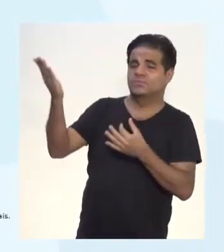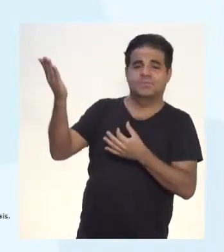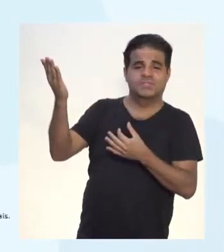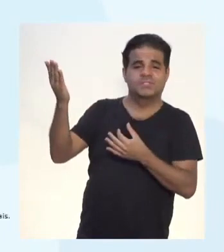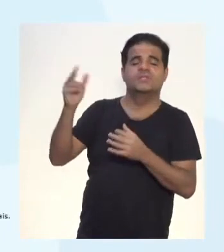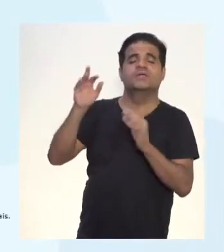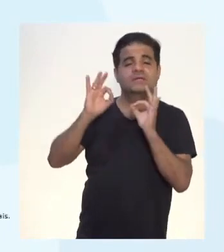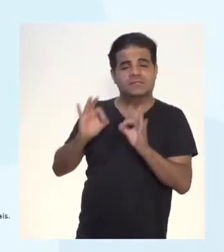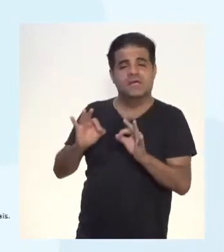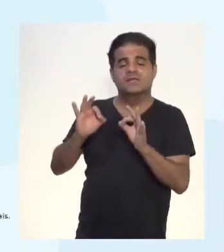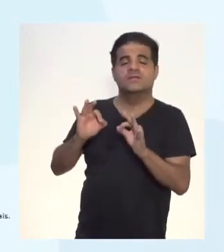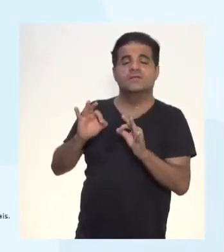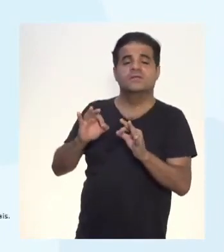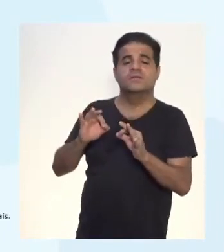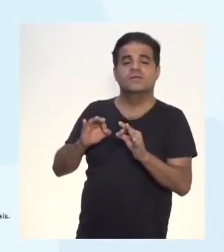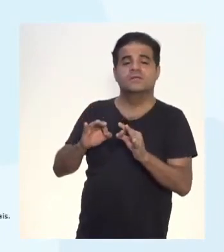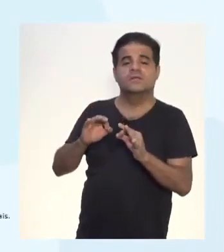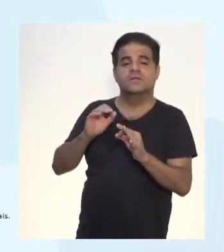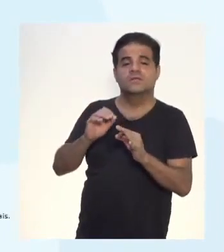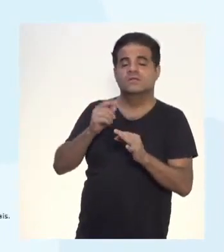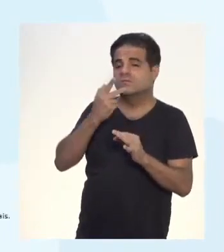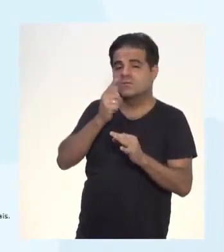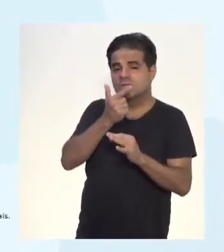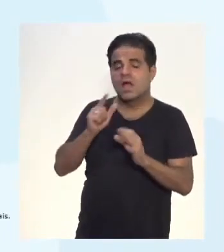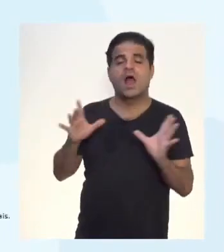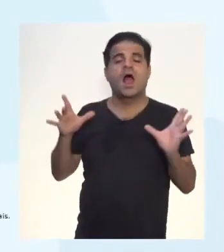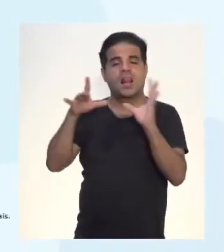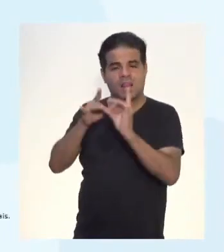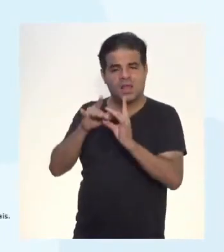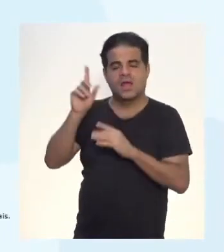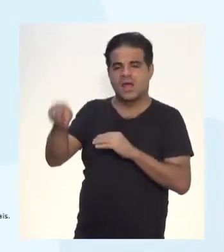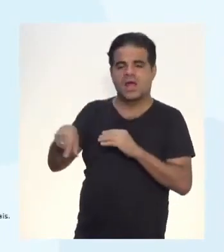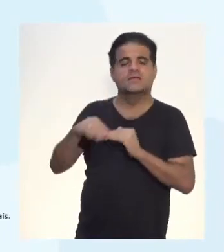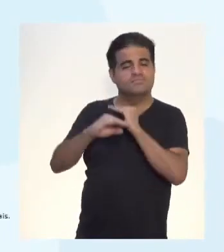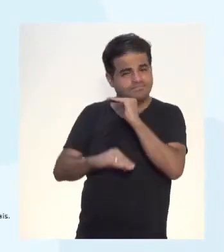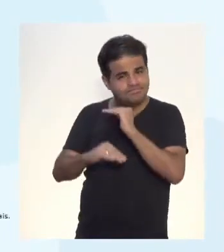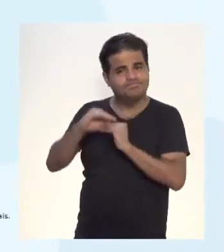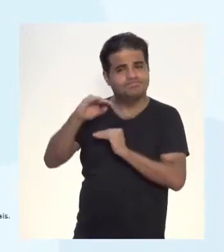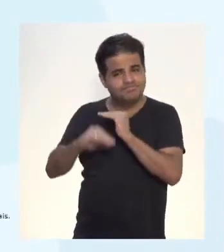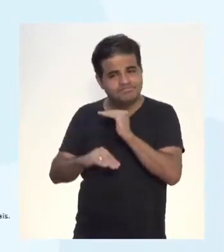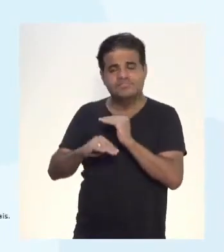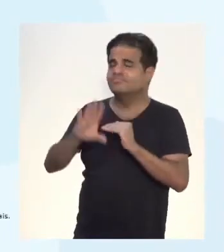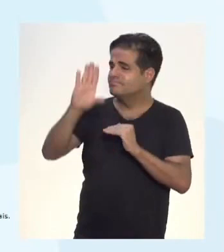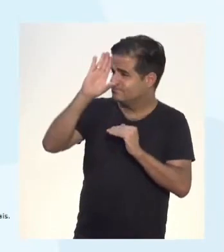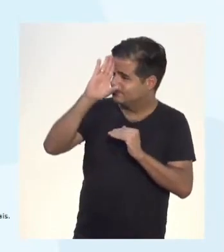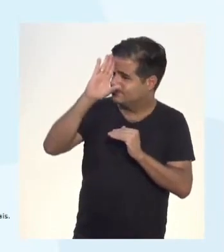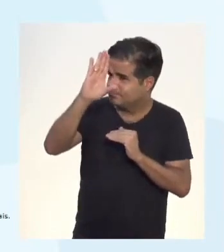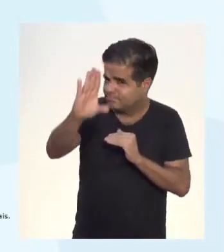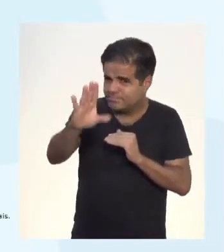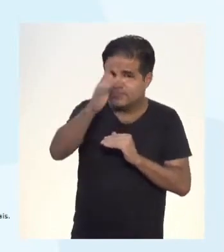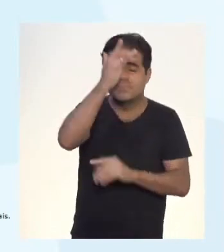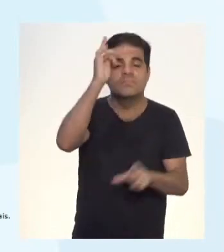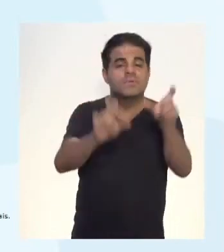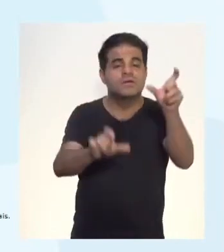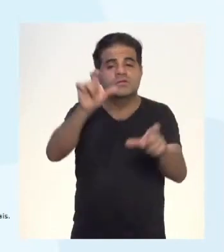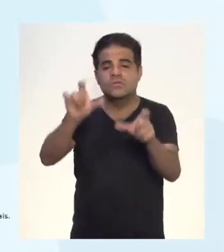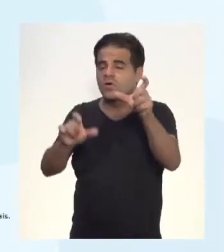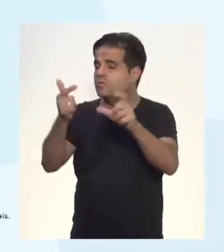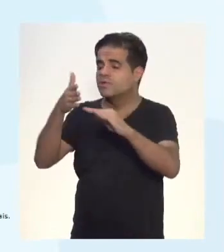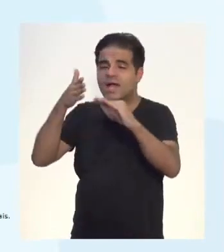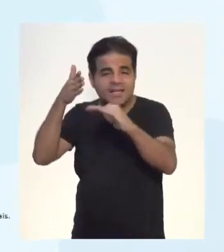a questão do analfabetismo também está ligado à questão da desigualdade. Então, principalmente quando uma pessoa não tem